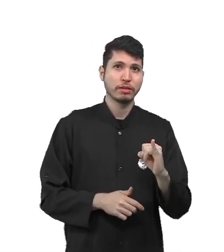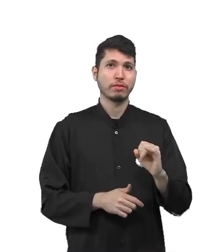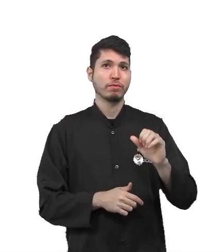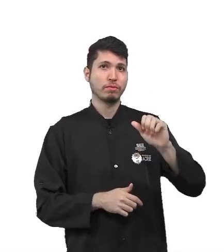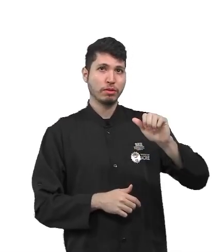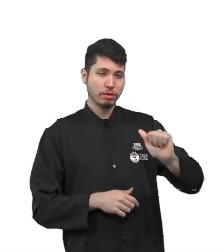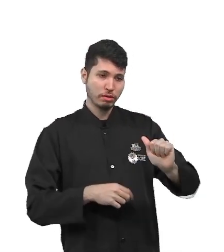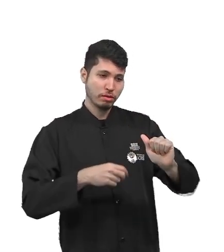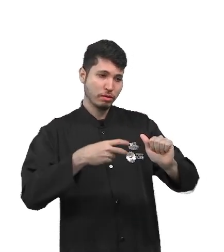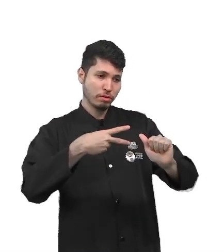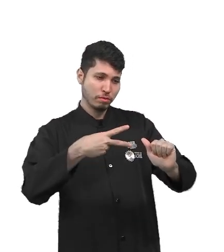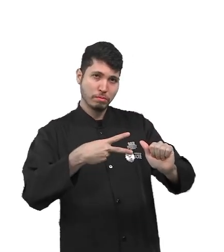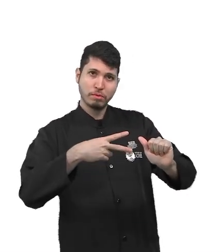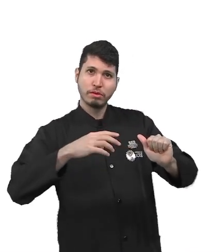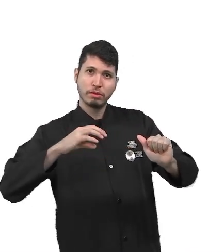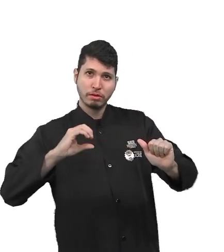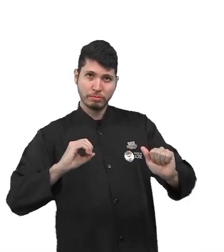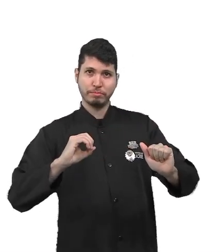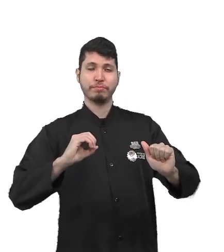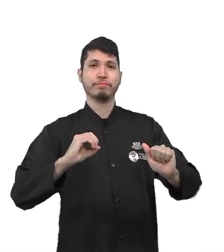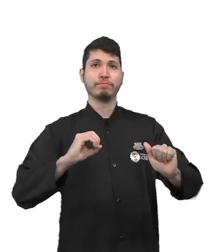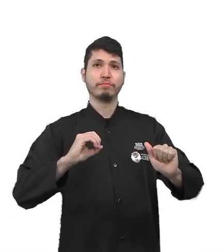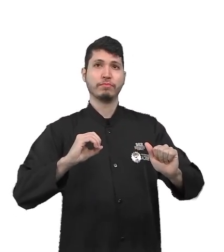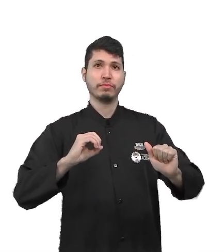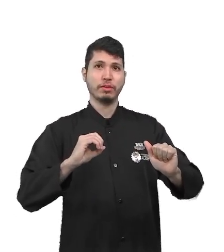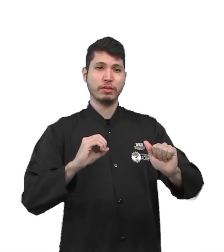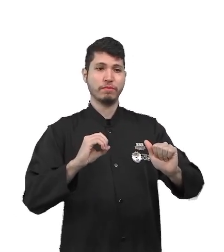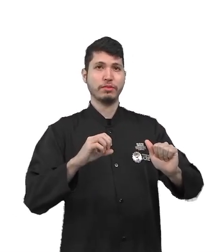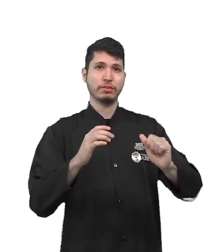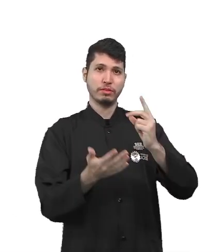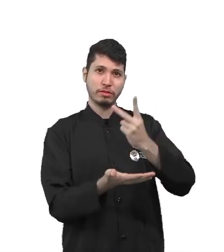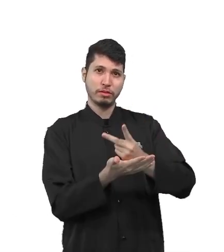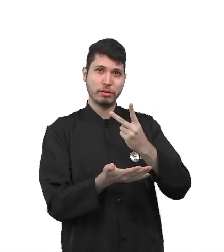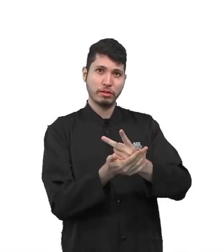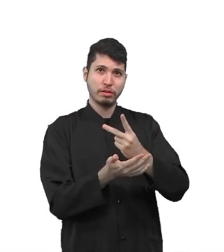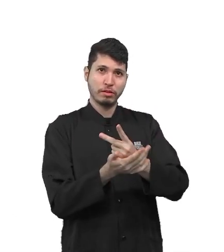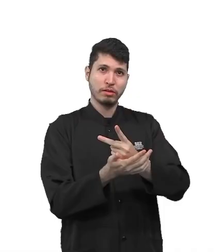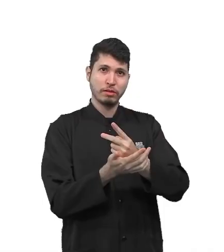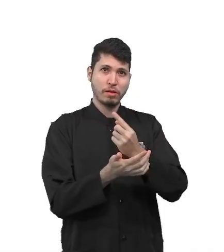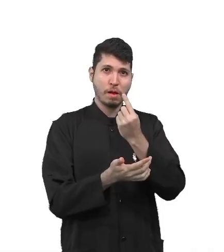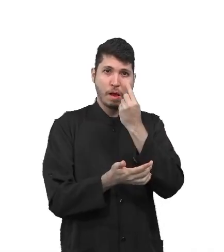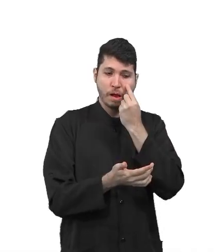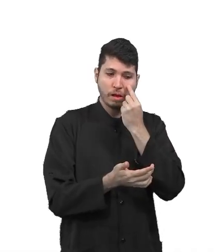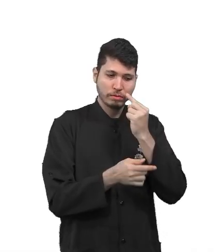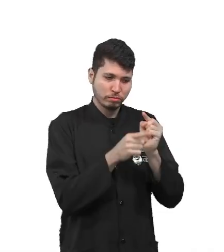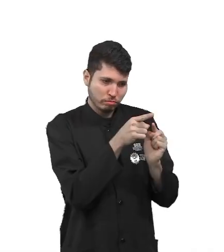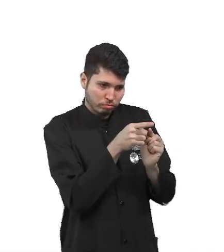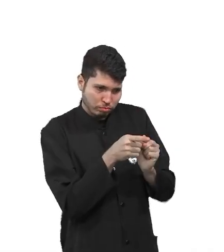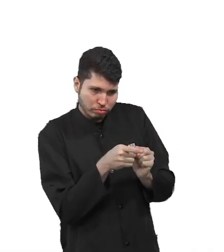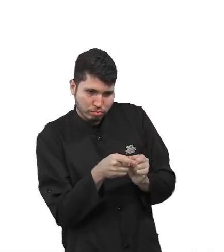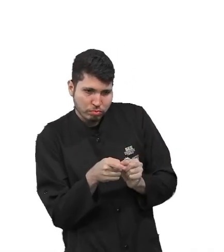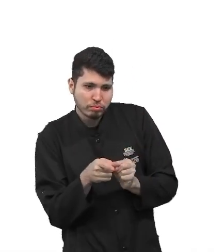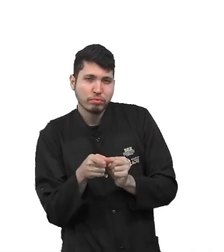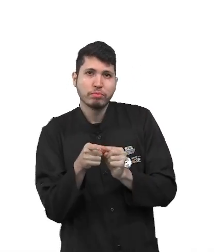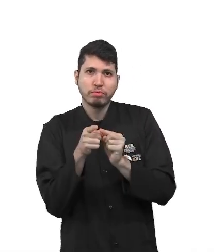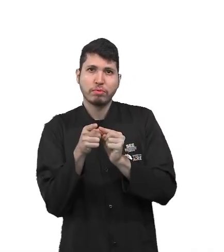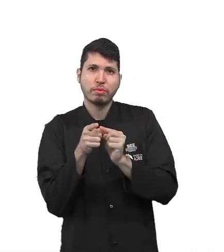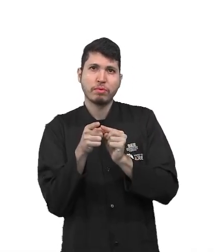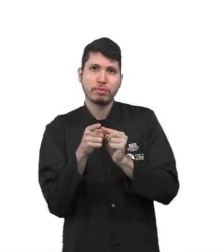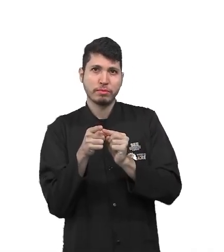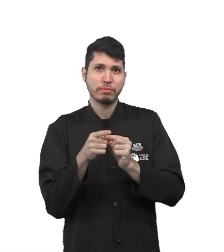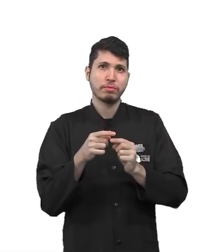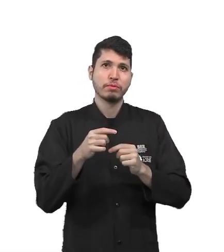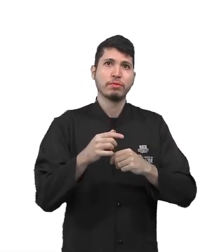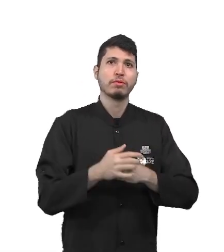Toda vez que essa função for crescente, você vai ter uma parábola voltada para cima, tá bom? Professor, como é que eu decoro isso de uma maneira bem legal,